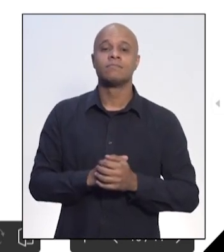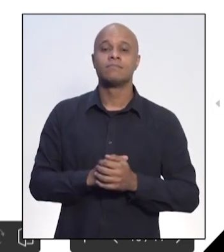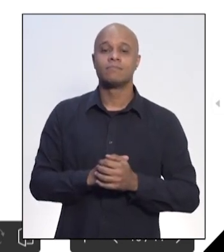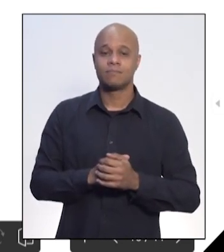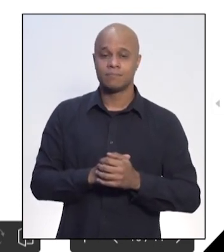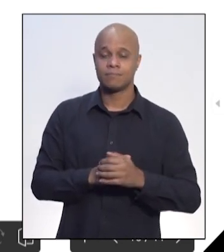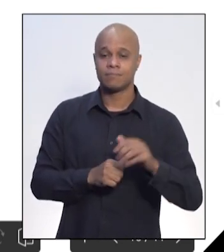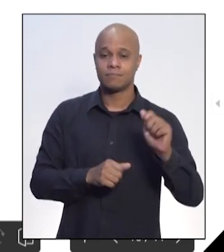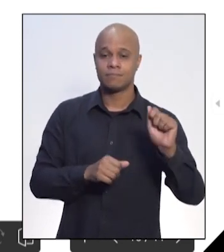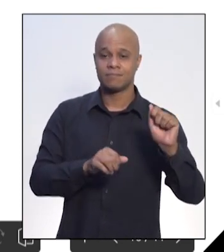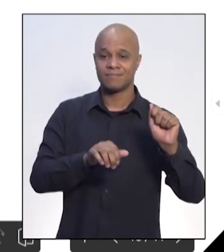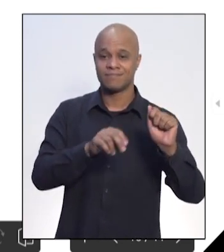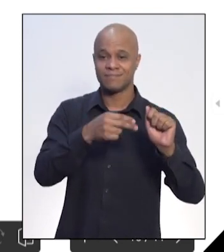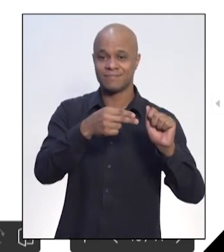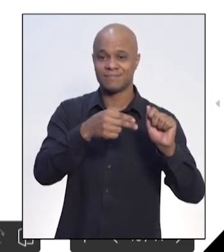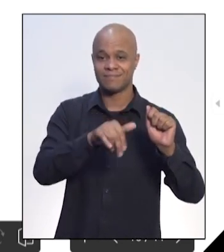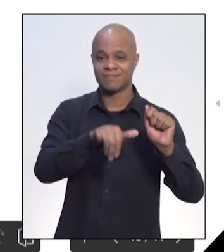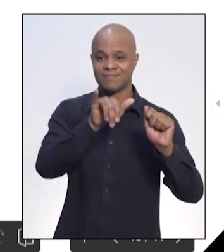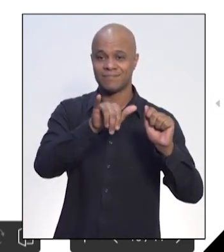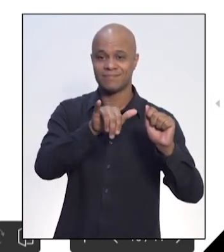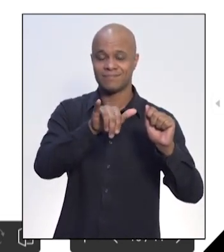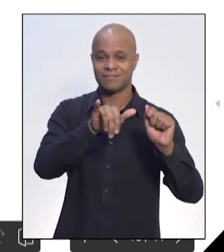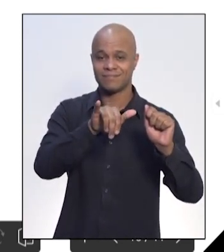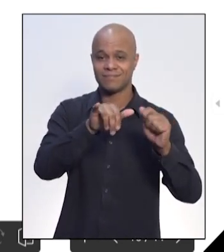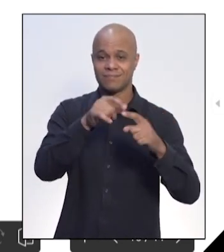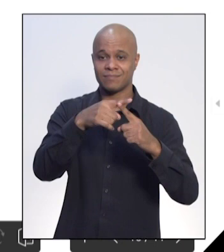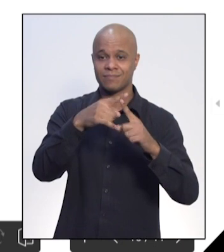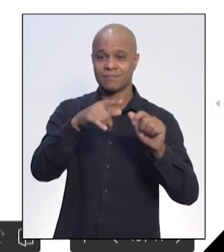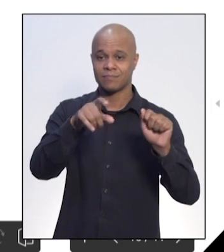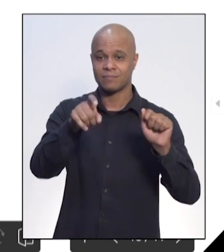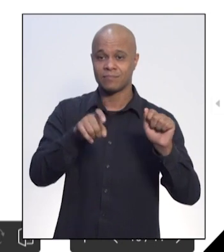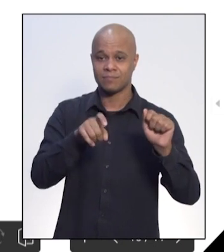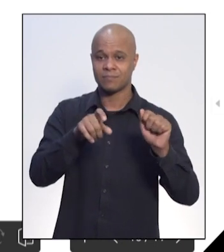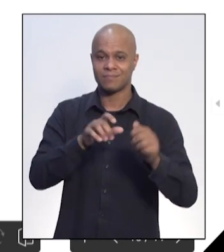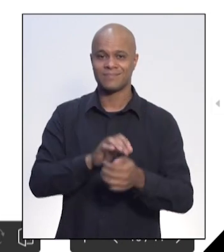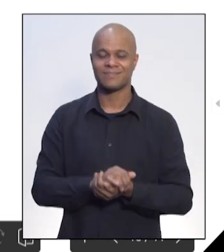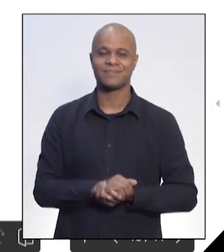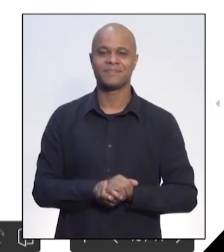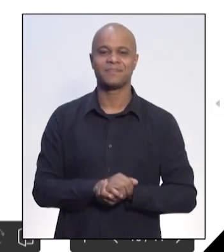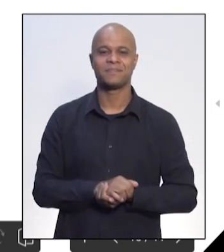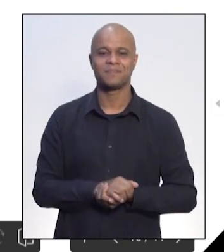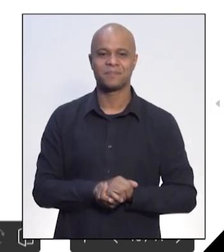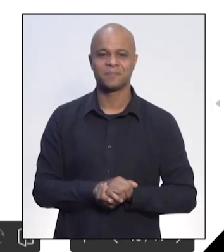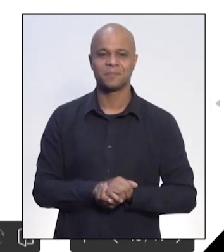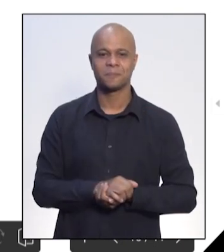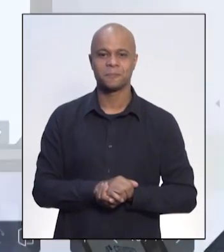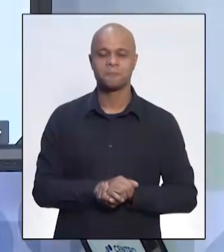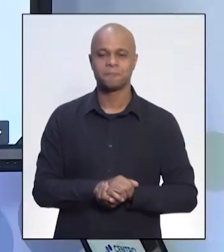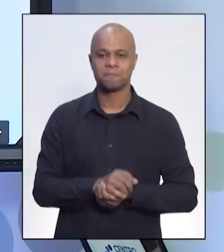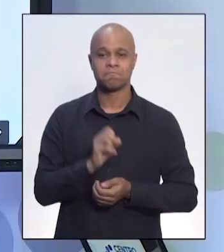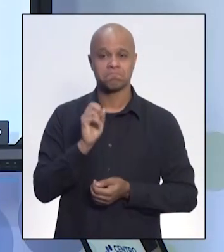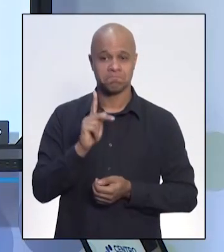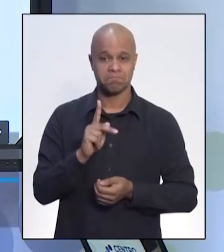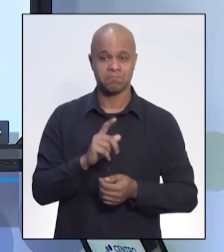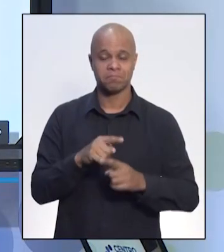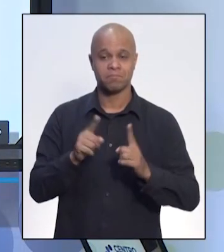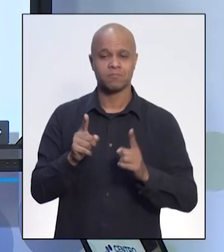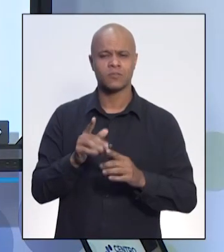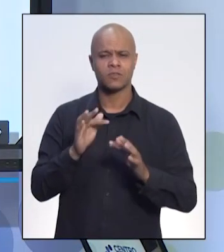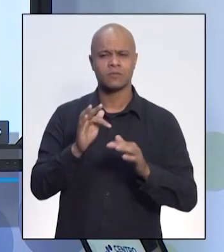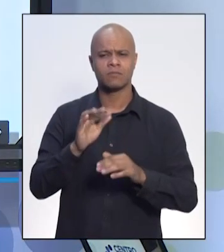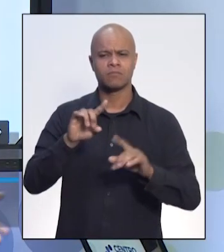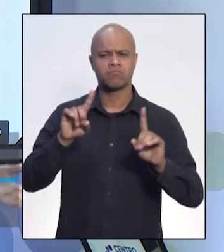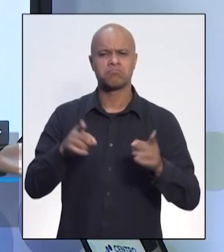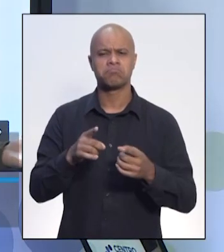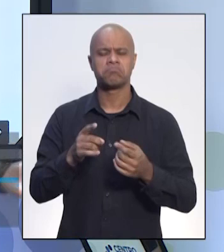Y. Quem é a minha altura? X. Tudo bem até aqui, gente? Y vezes X. Tá bom, professora, mas você falou que era uma função